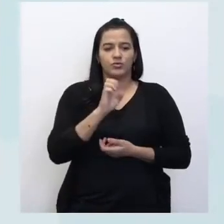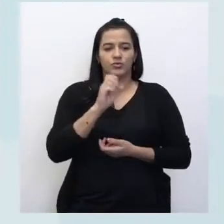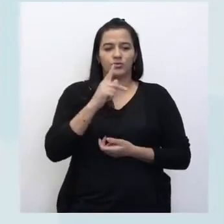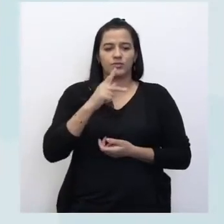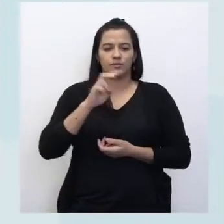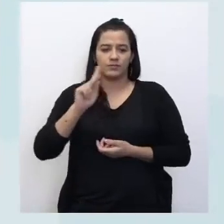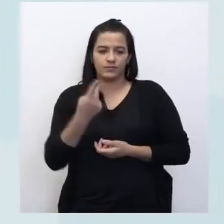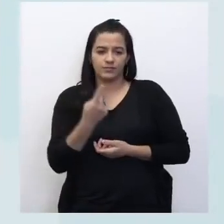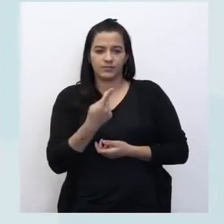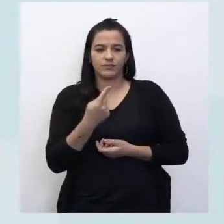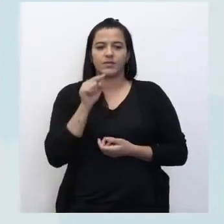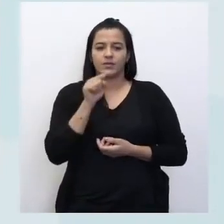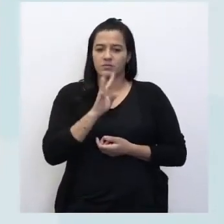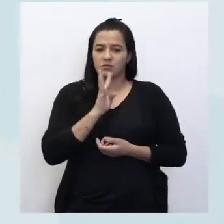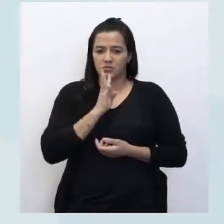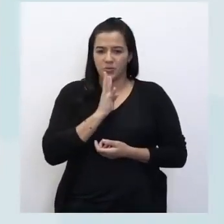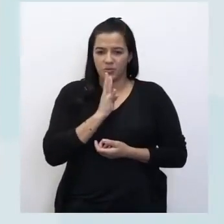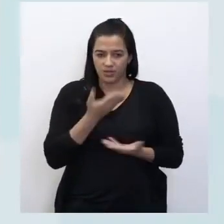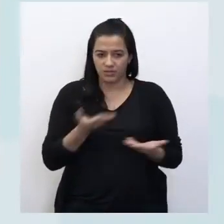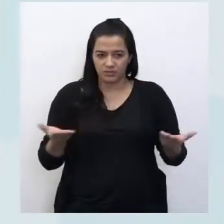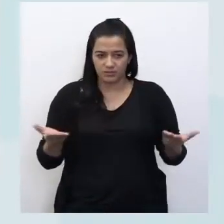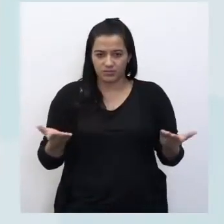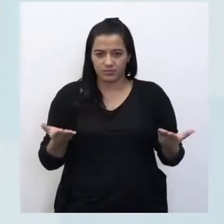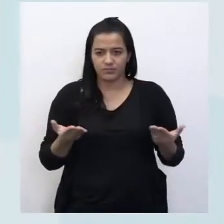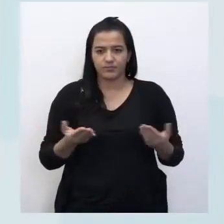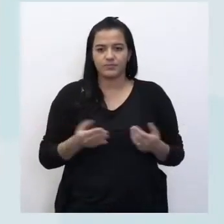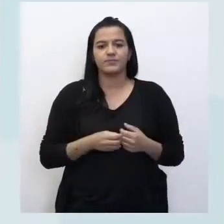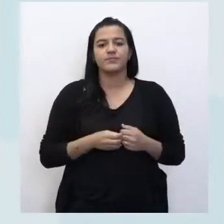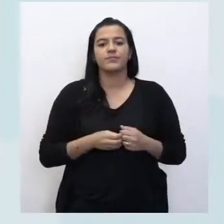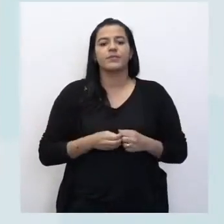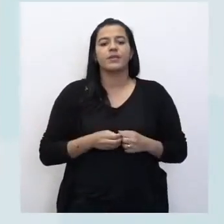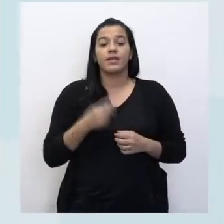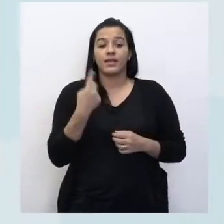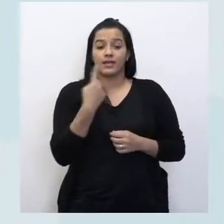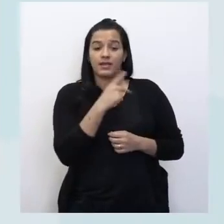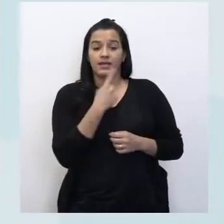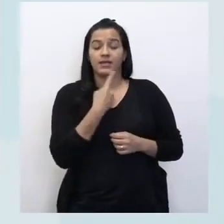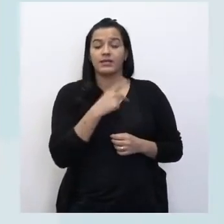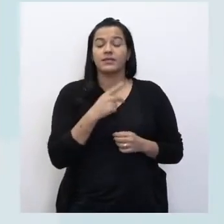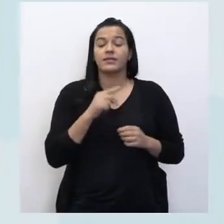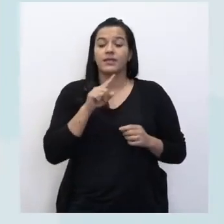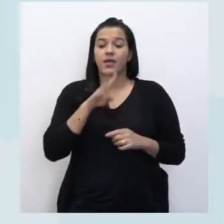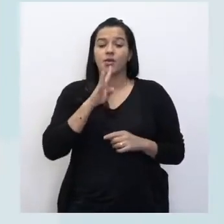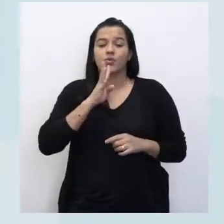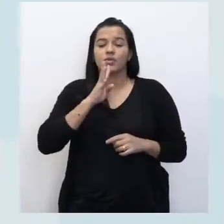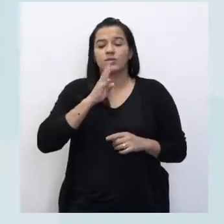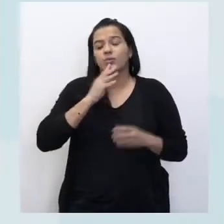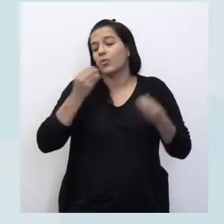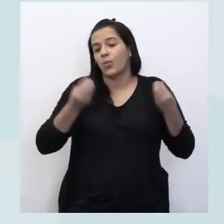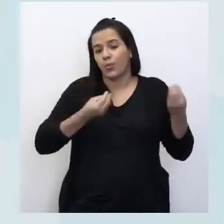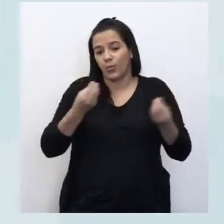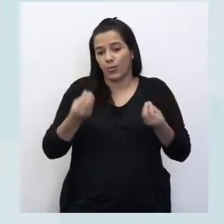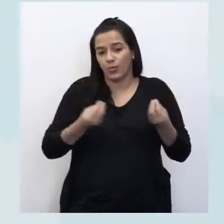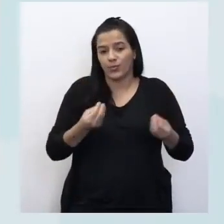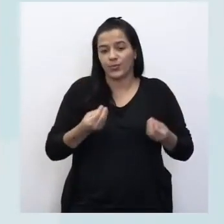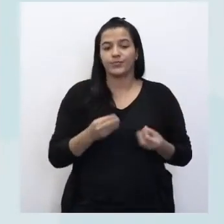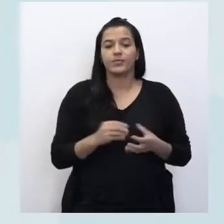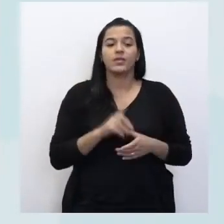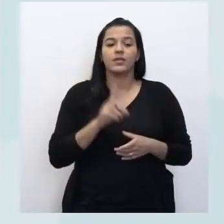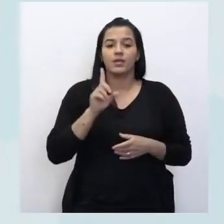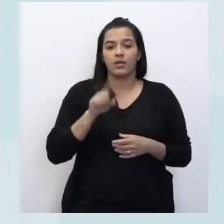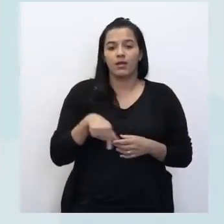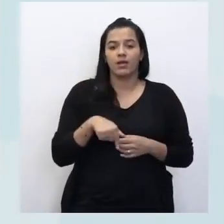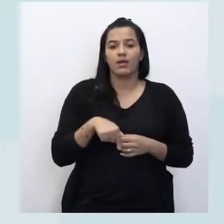para vocês. Vejam, o Gobineau é muito conhecido porque ele é,